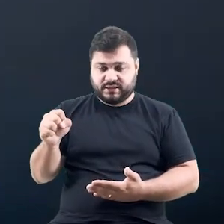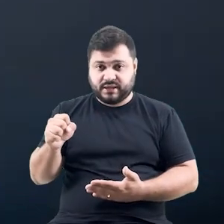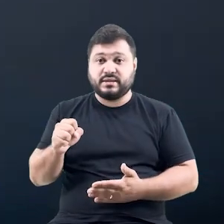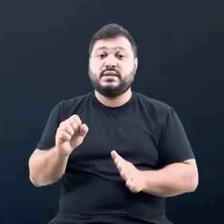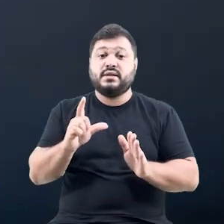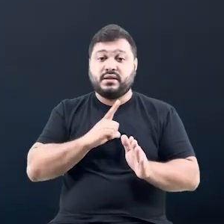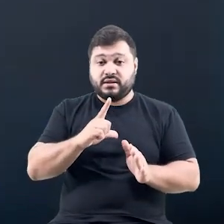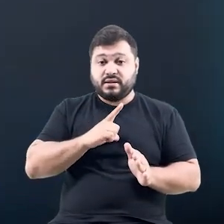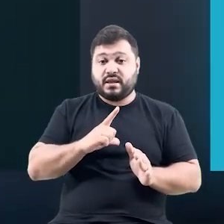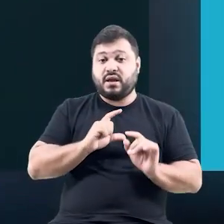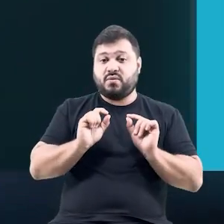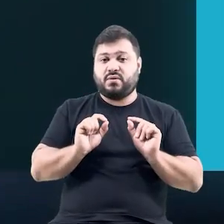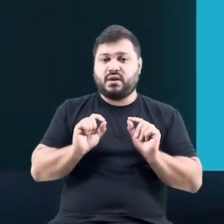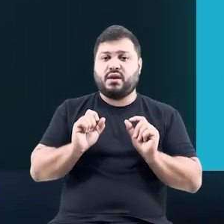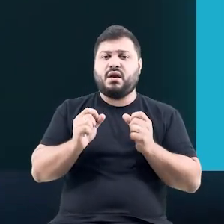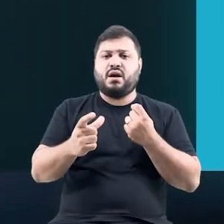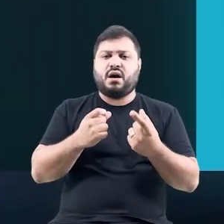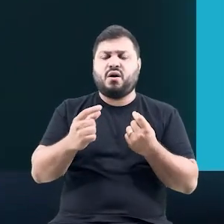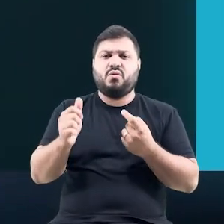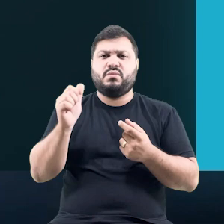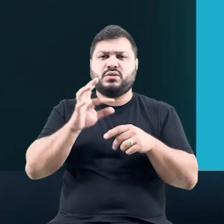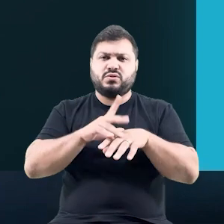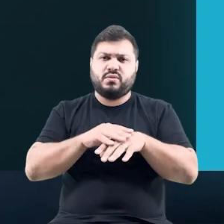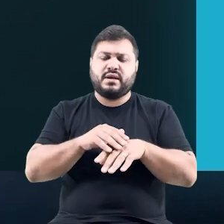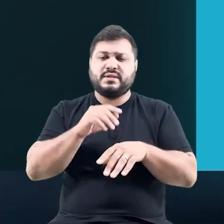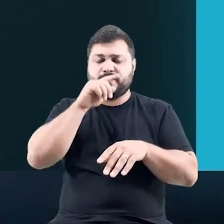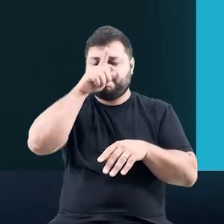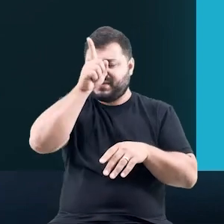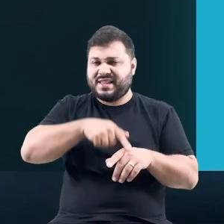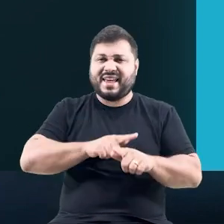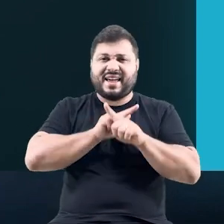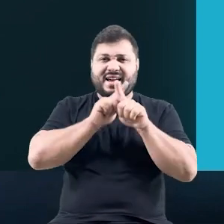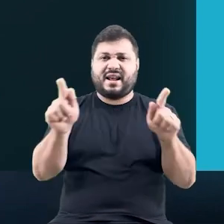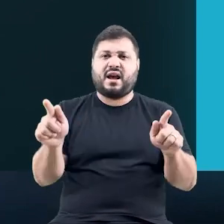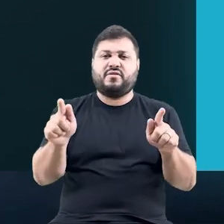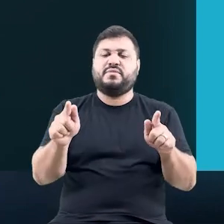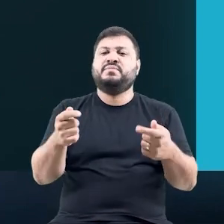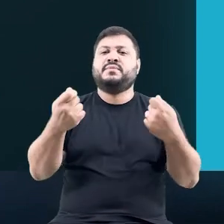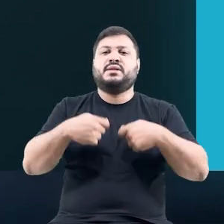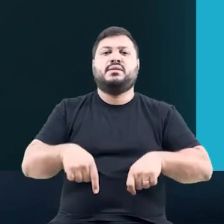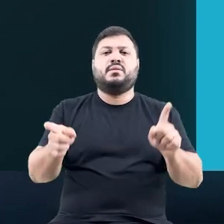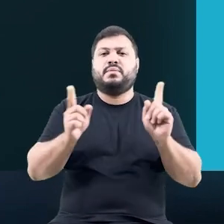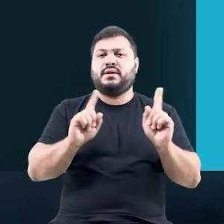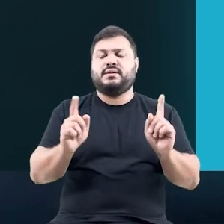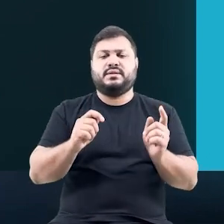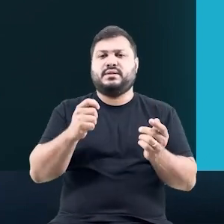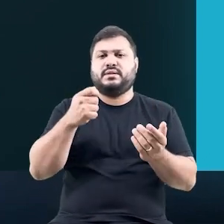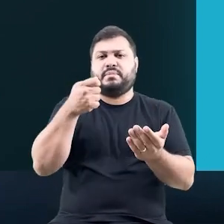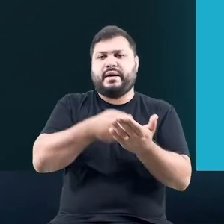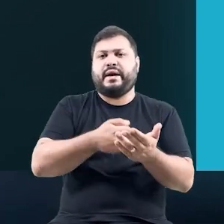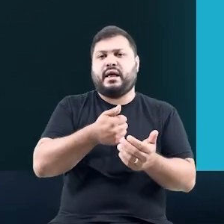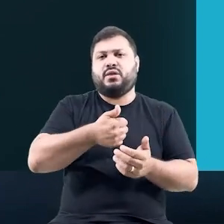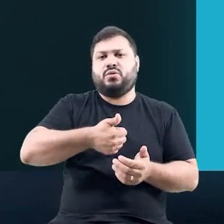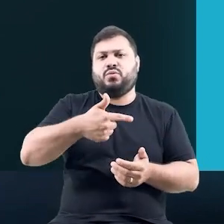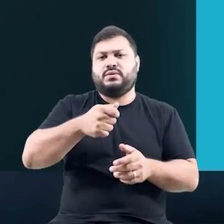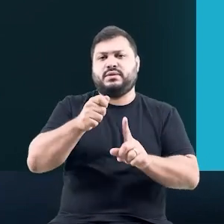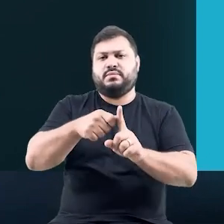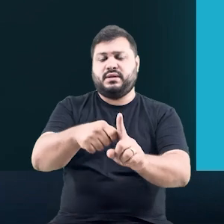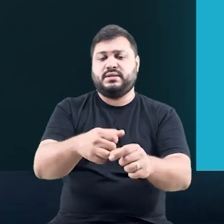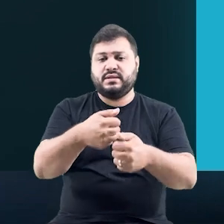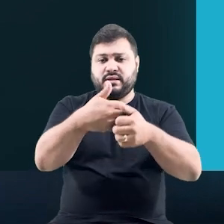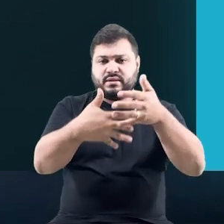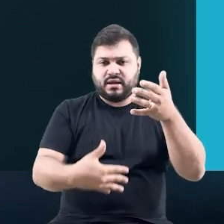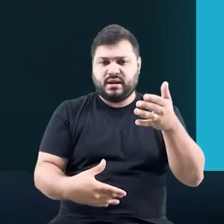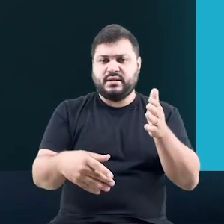INSS. Existem, no entanto, algumas doenças consideradas graves que dispensam o cumprimento da carência.